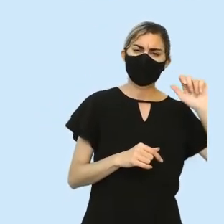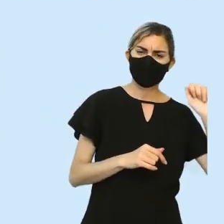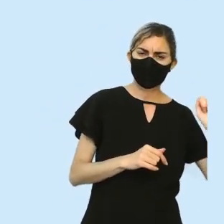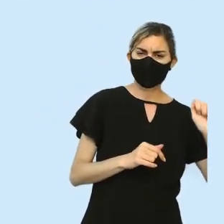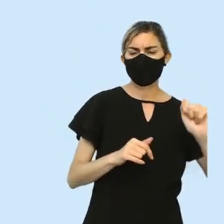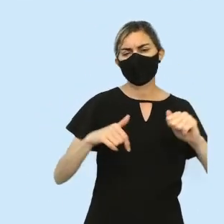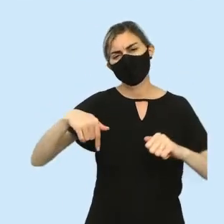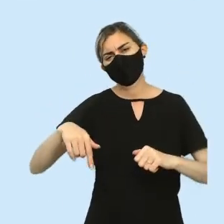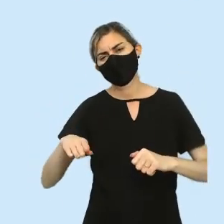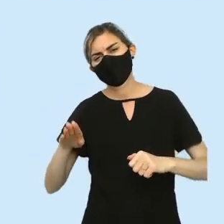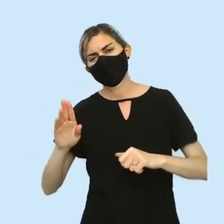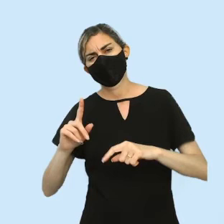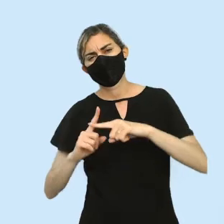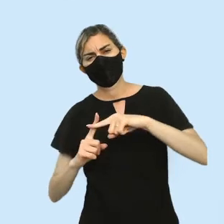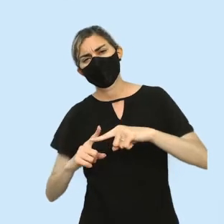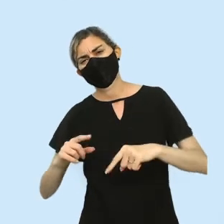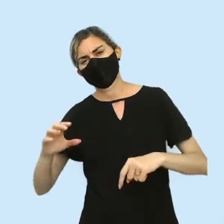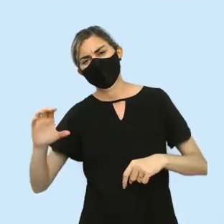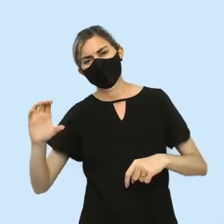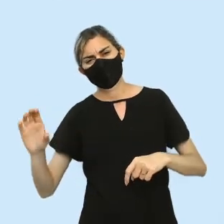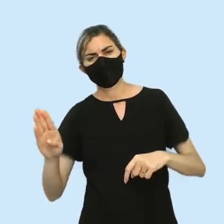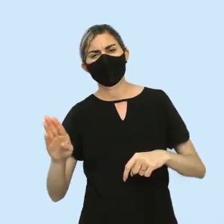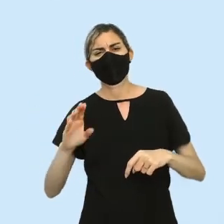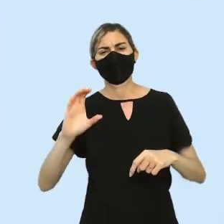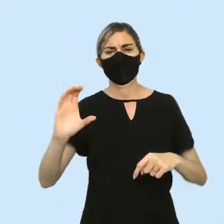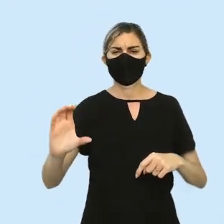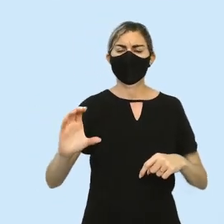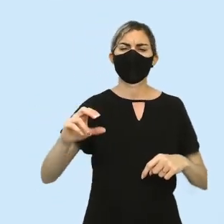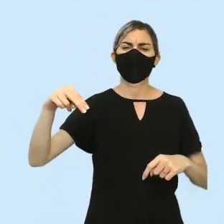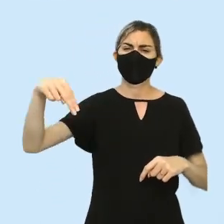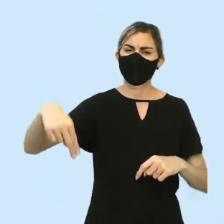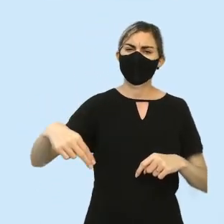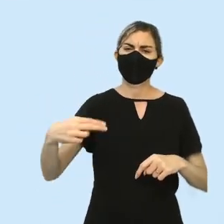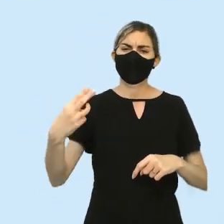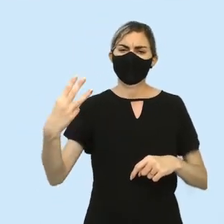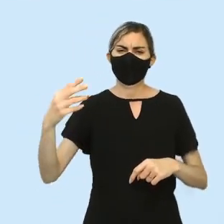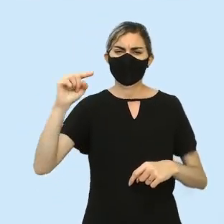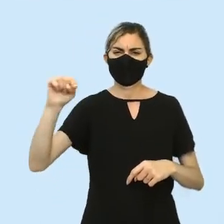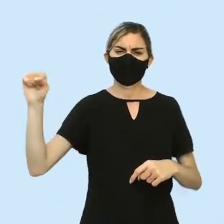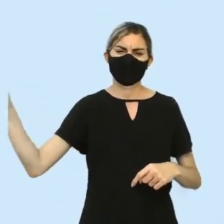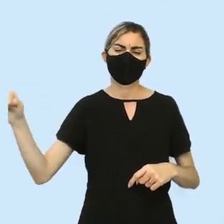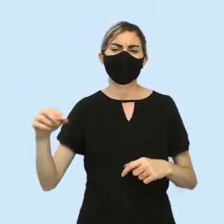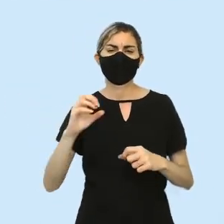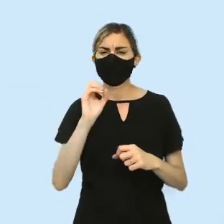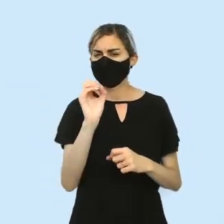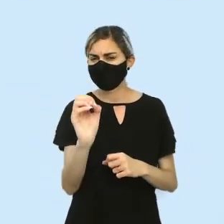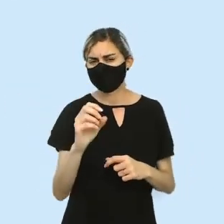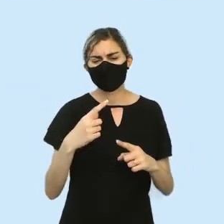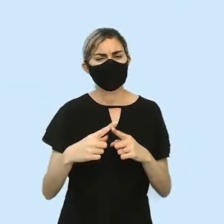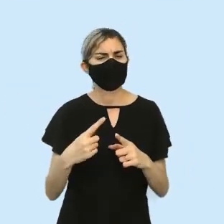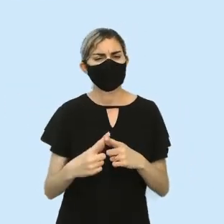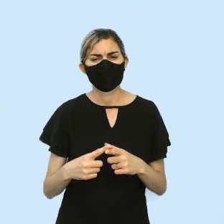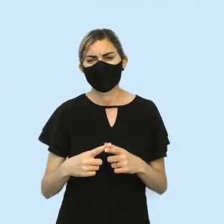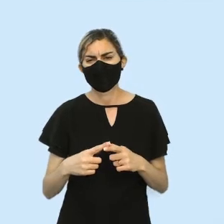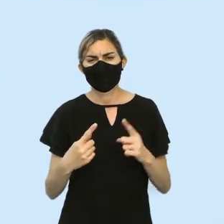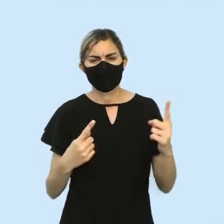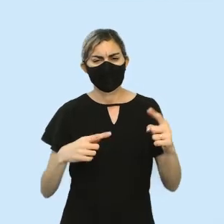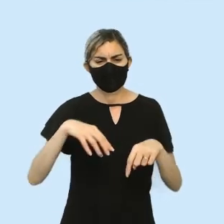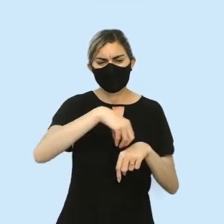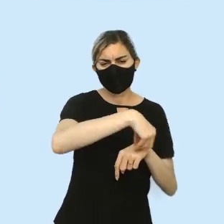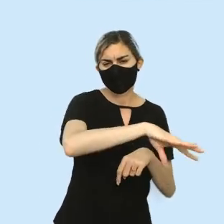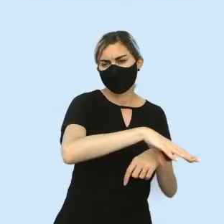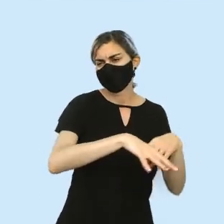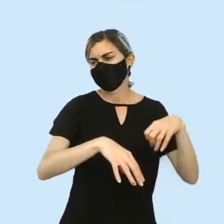mais QC mais QN, 3 pontinhos, vai dar zero. Porque um cede, o outro